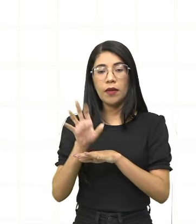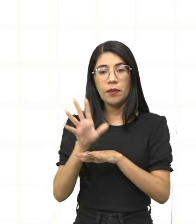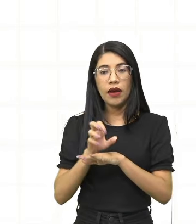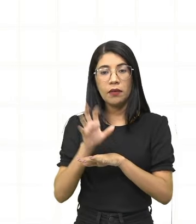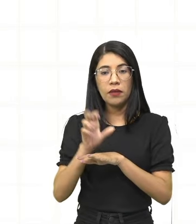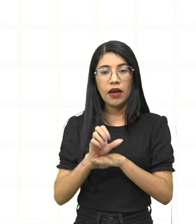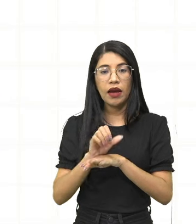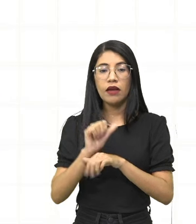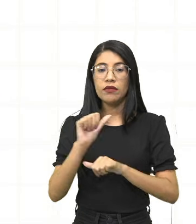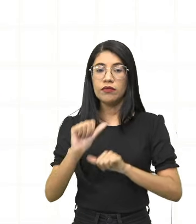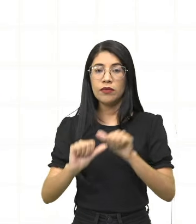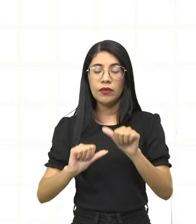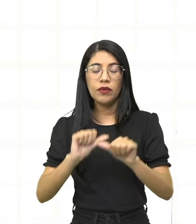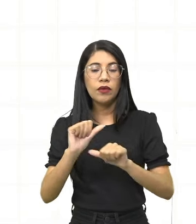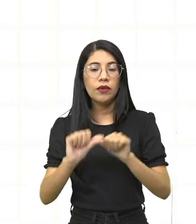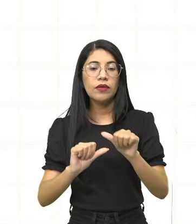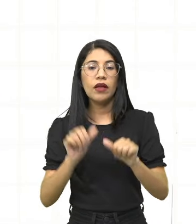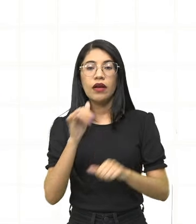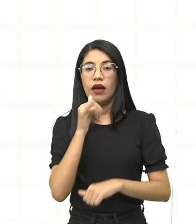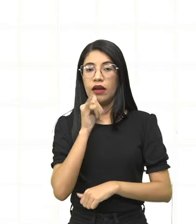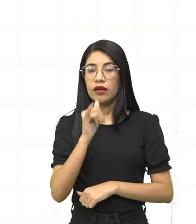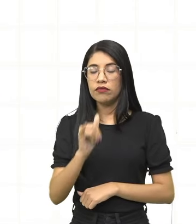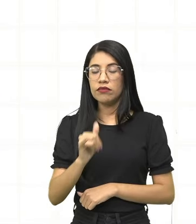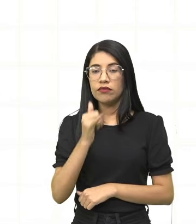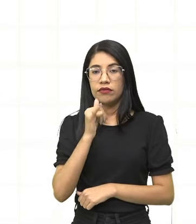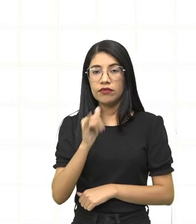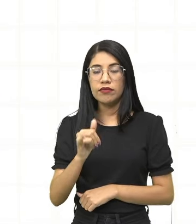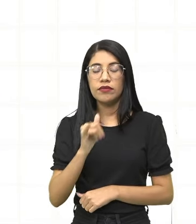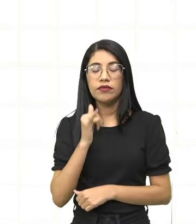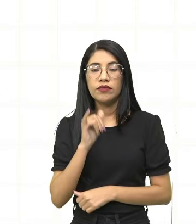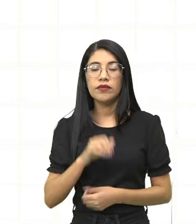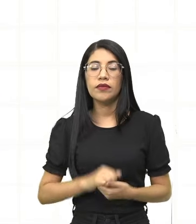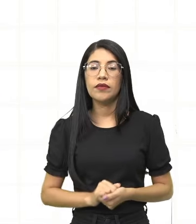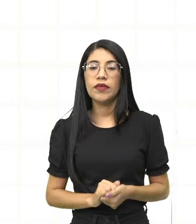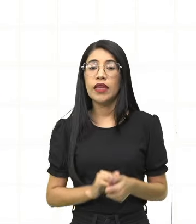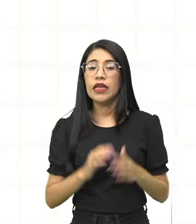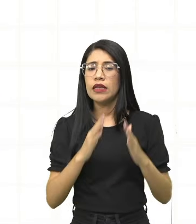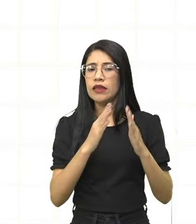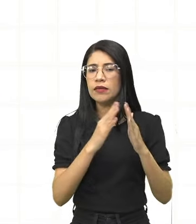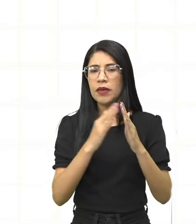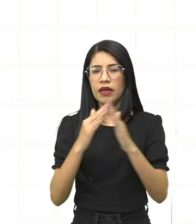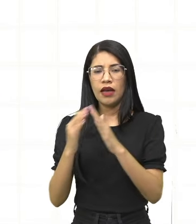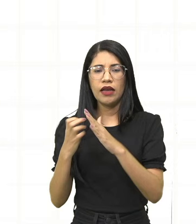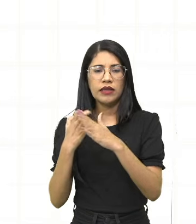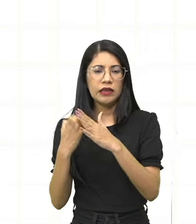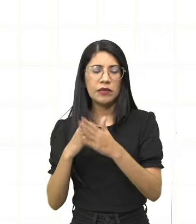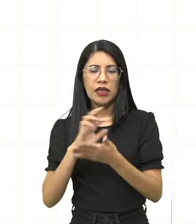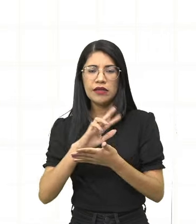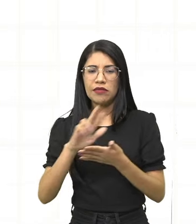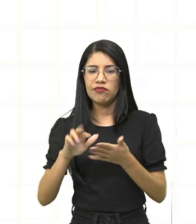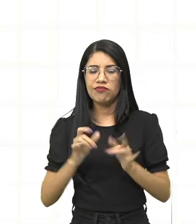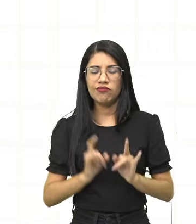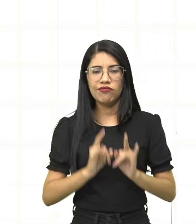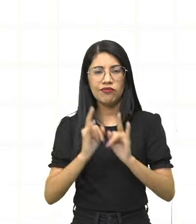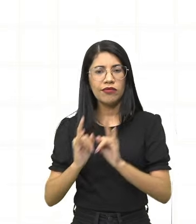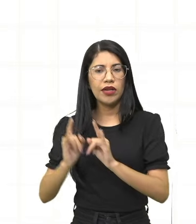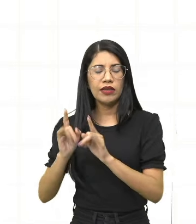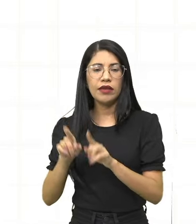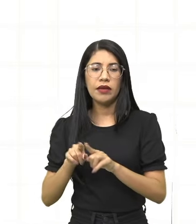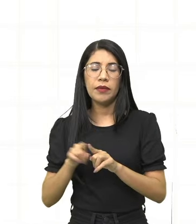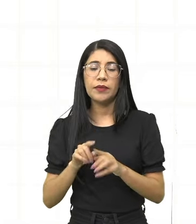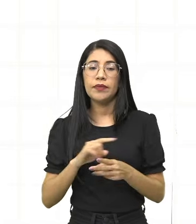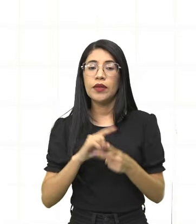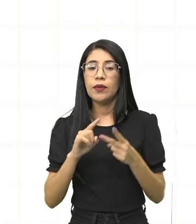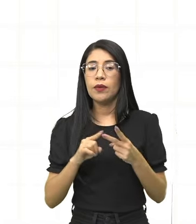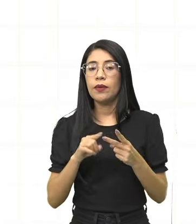vamos ter a transformação para gerar eletricidade, no caso aí, para essas residências, certo? No segundo caso, para